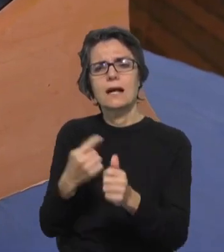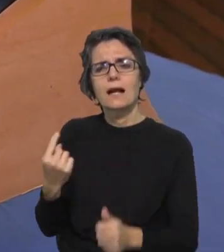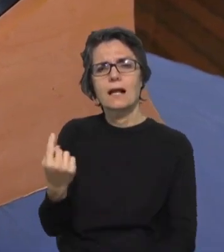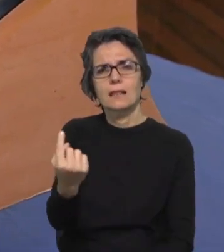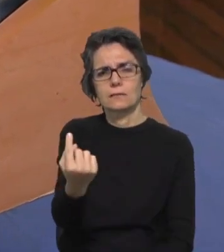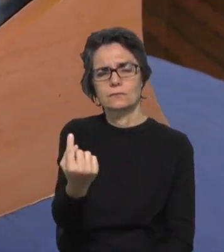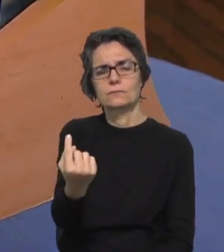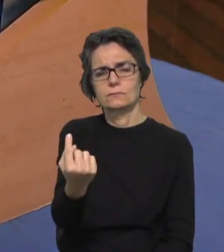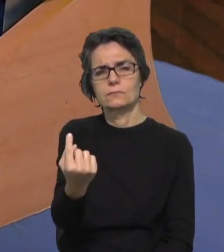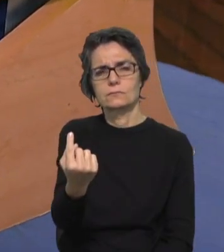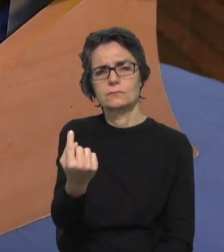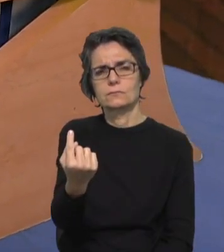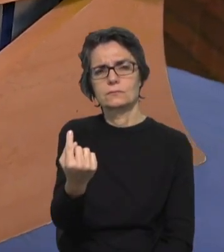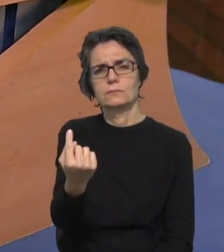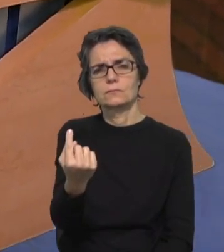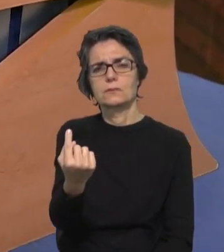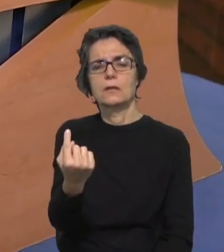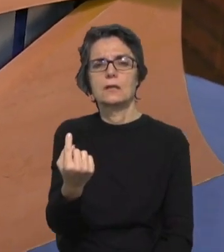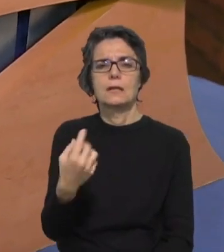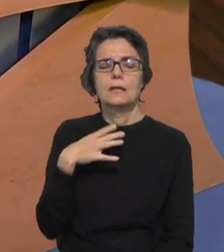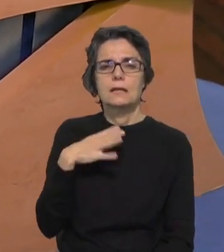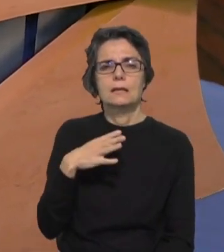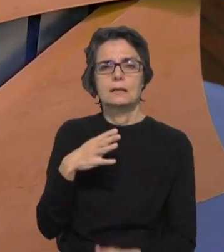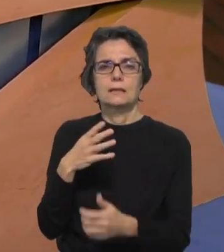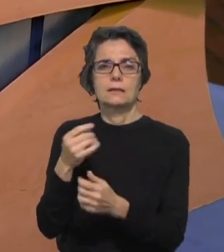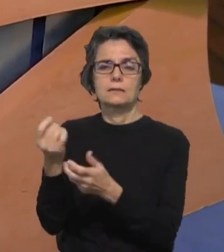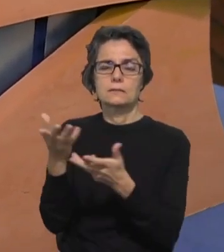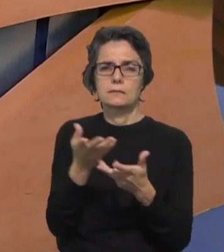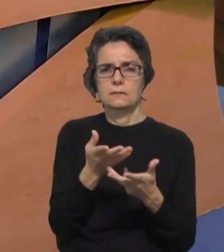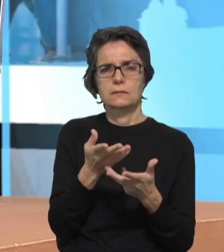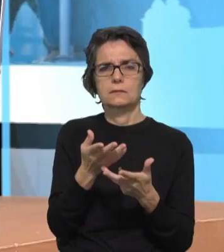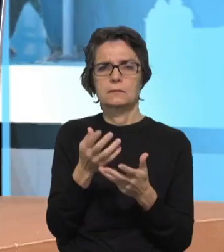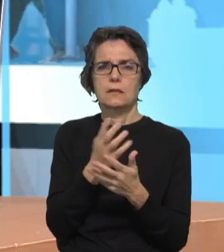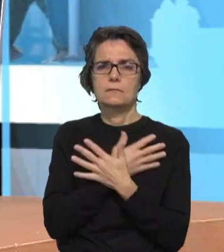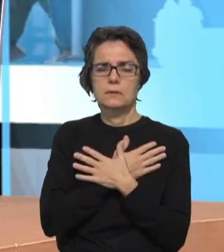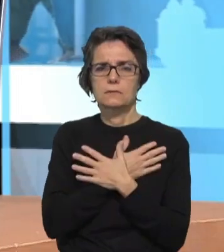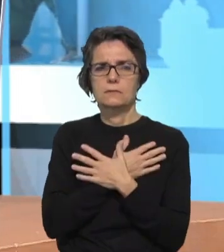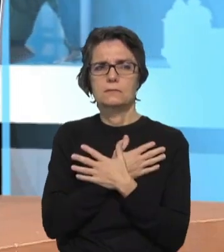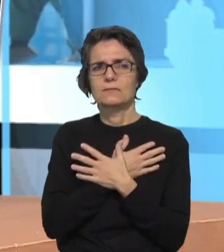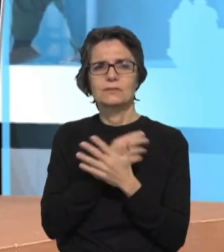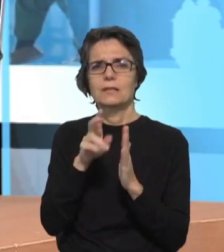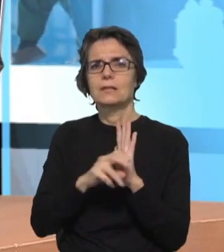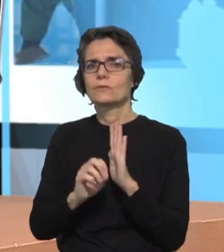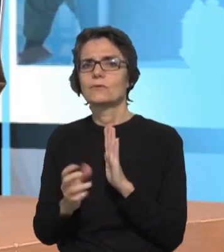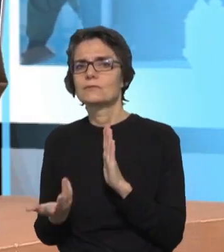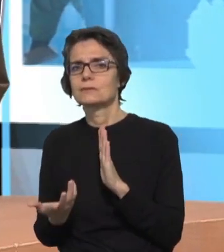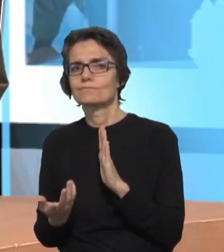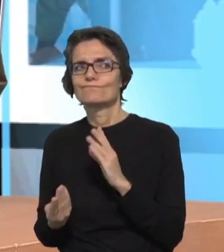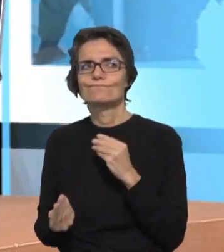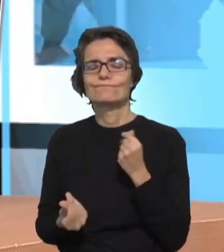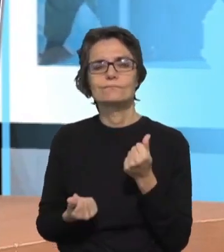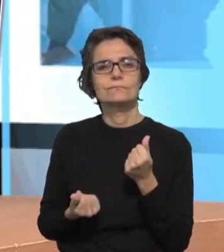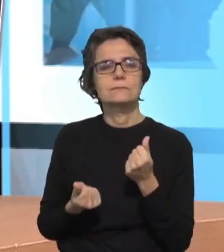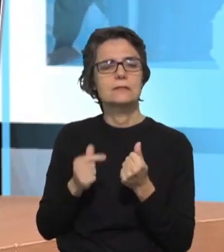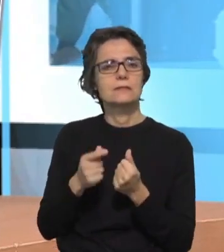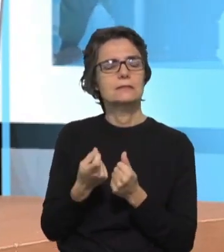haver aquela questão, digamos, de receber os amigos, sem normas. Ora, é necessário unificar. É necessário trazer àquilo que é o cerne do Evangelho